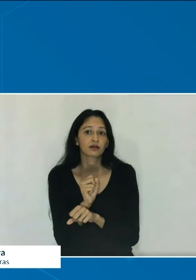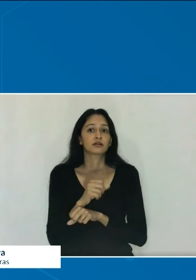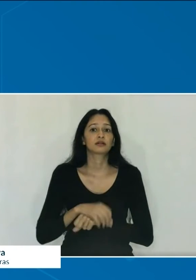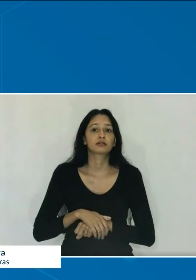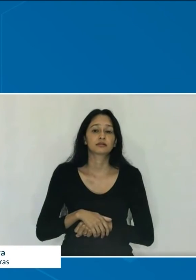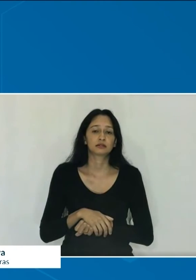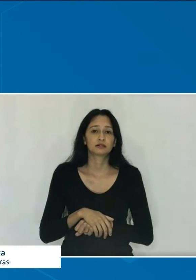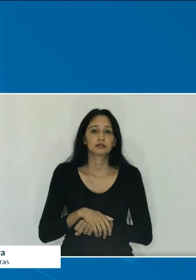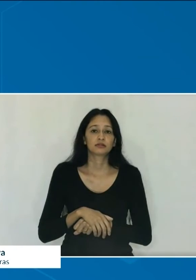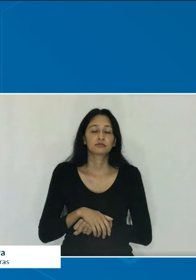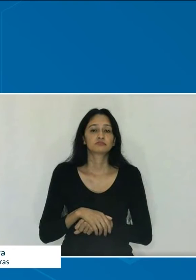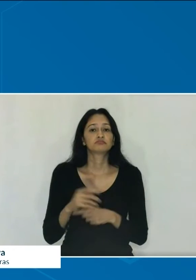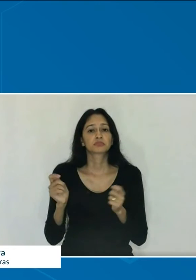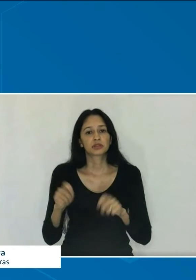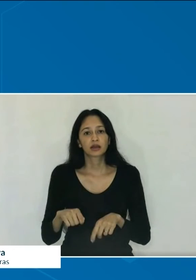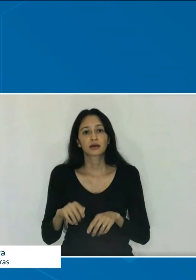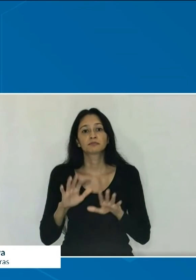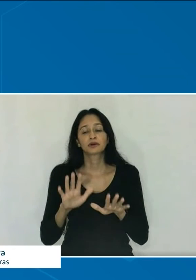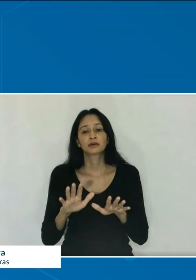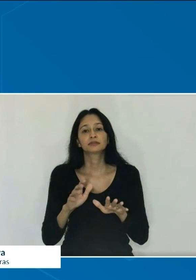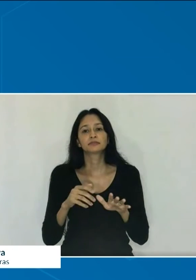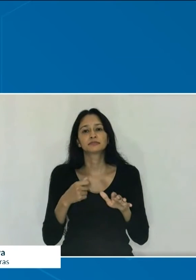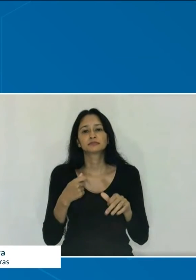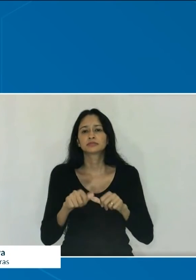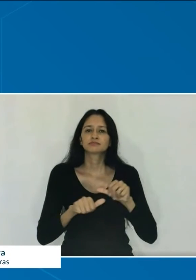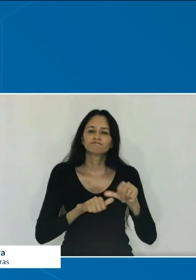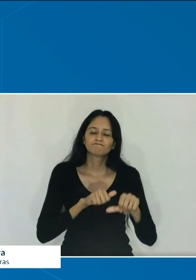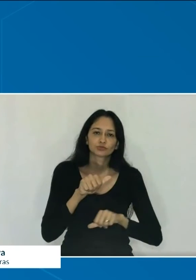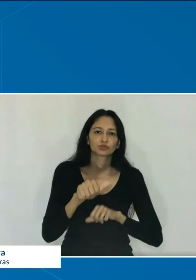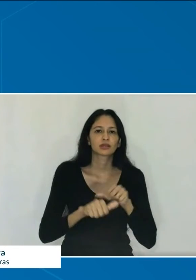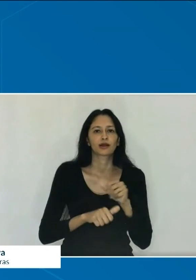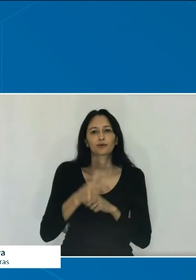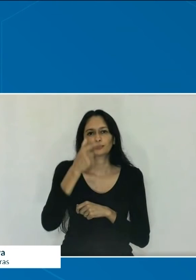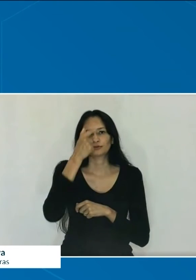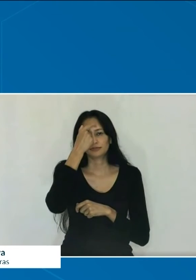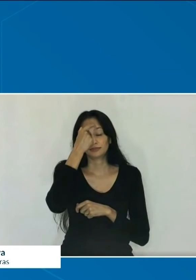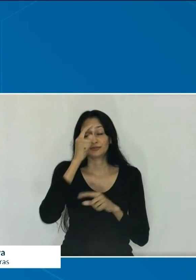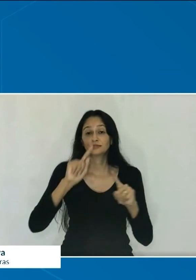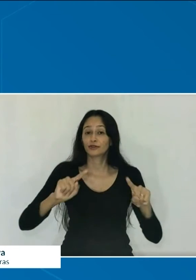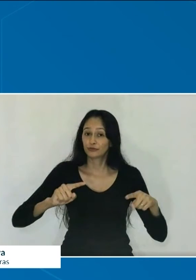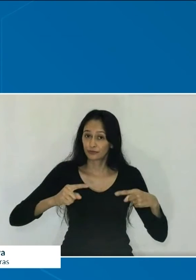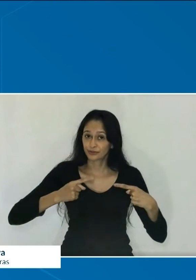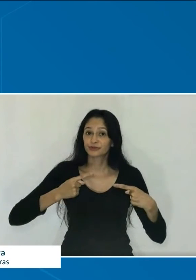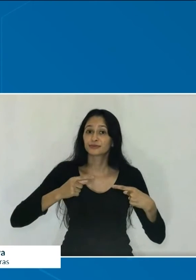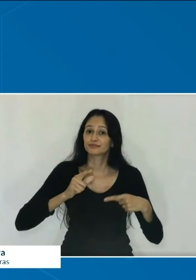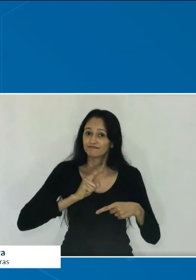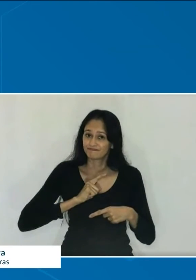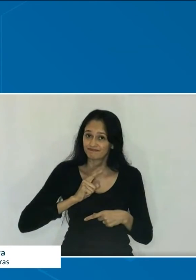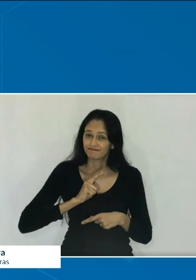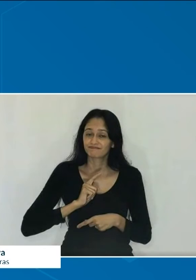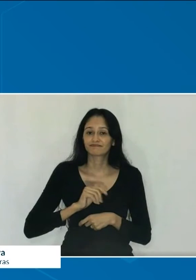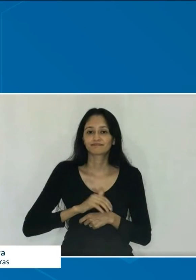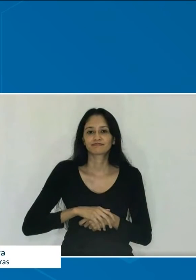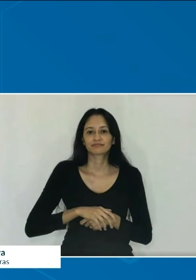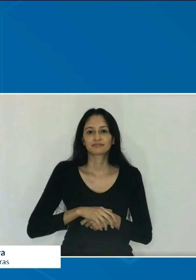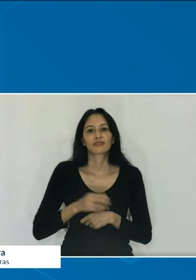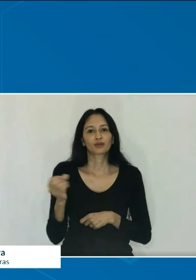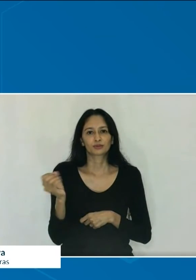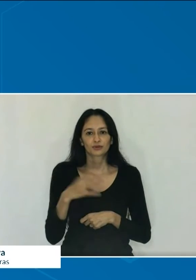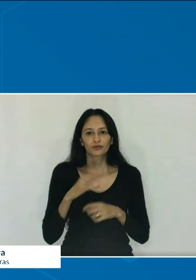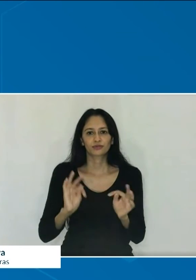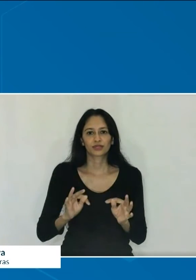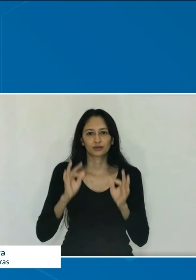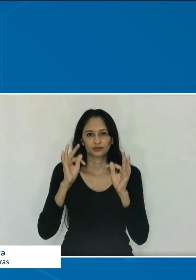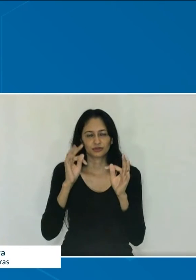toda a viagem, mas isso tem que ser todo construído. Esse é um dos desafios que nós vamos a ter. E com as novas tecnologias que estão